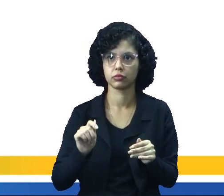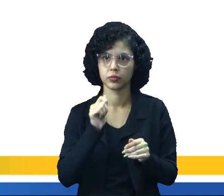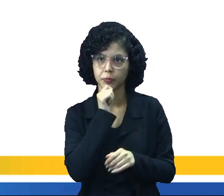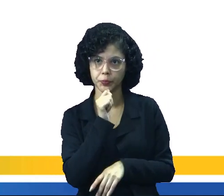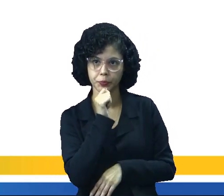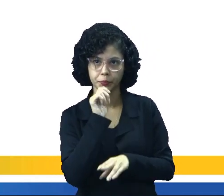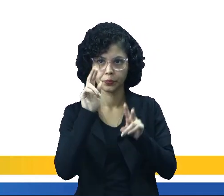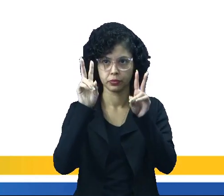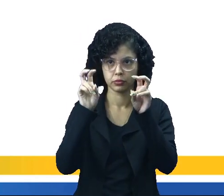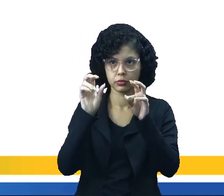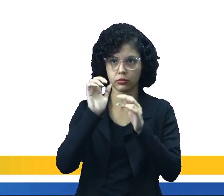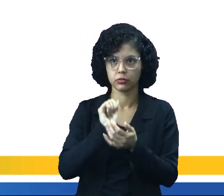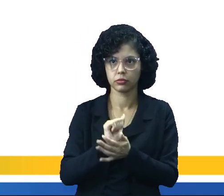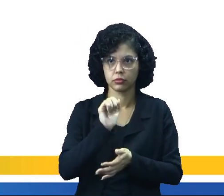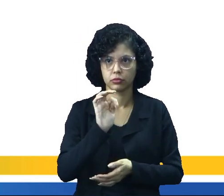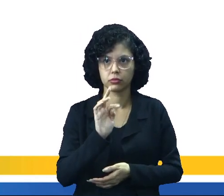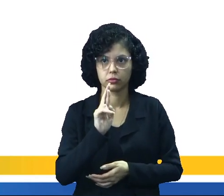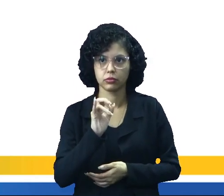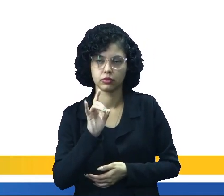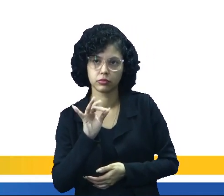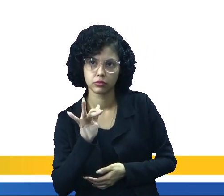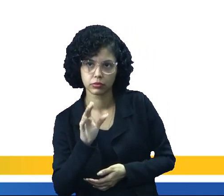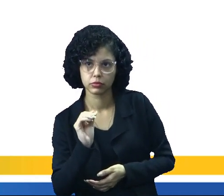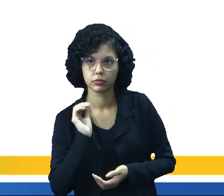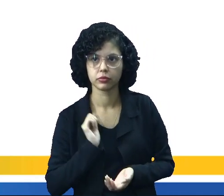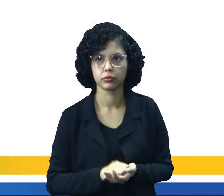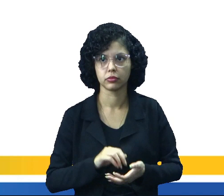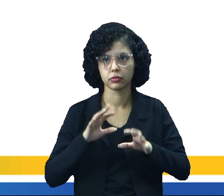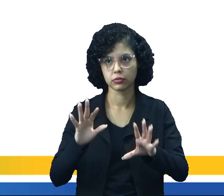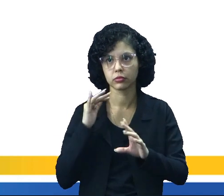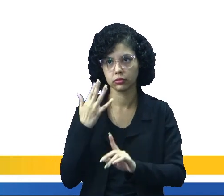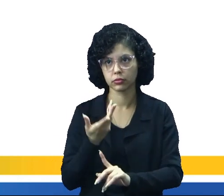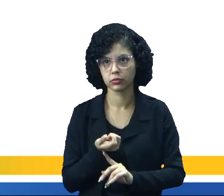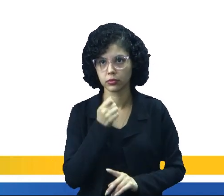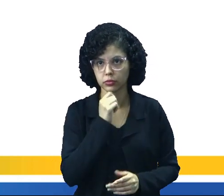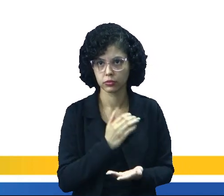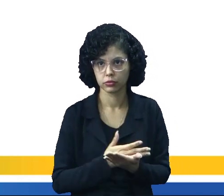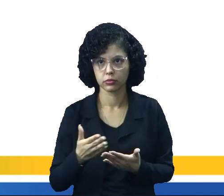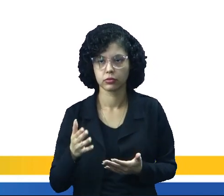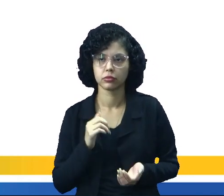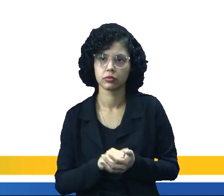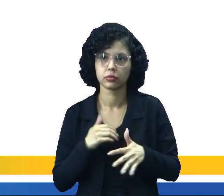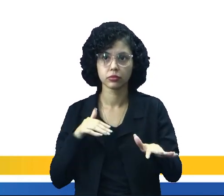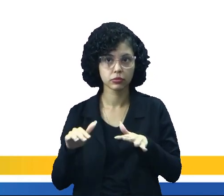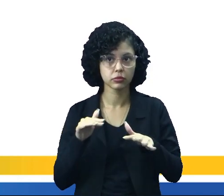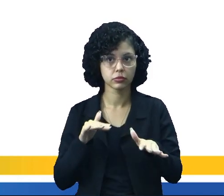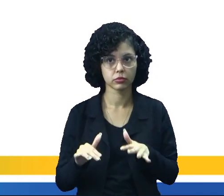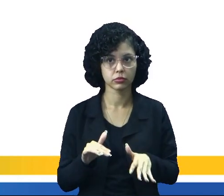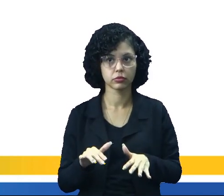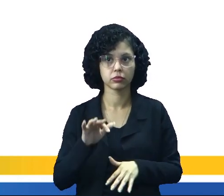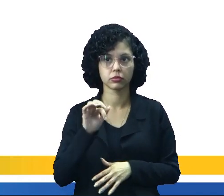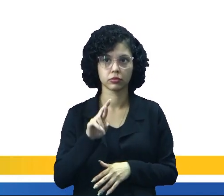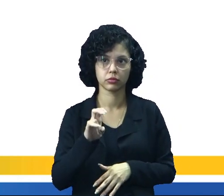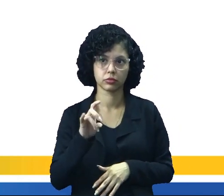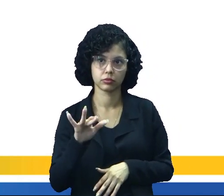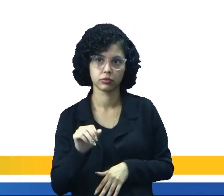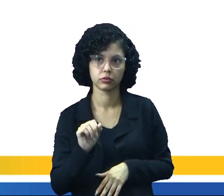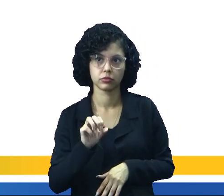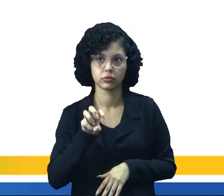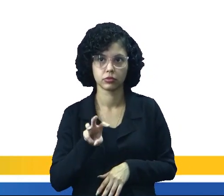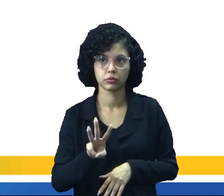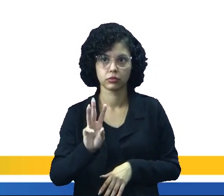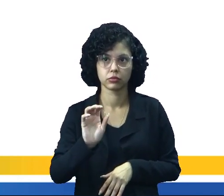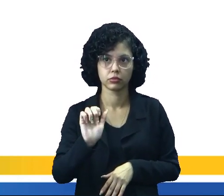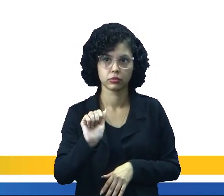foi intitulado abstracionismo, sendo que o artista que iniciou, a gente já viu, que foi o russo Vassily